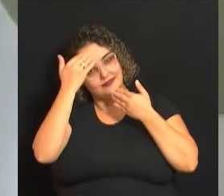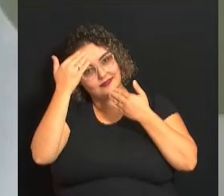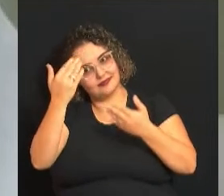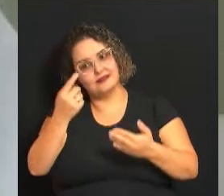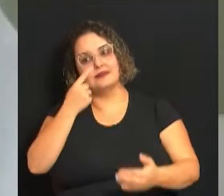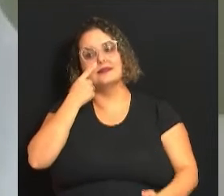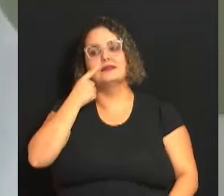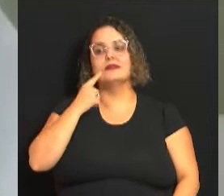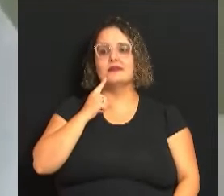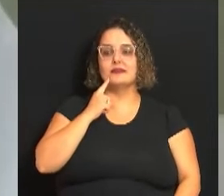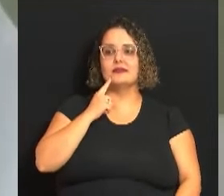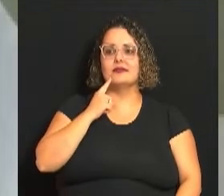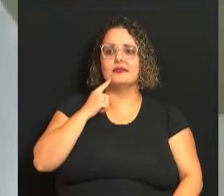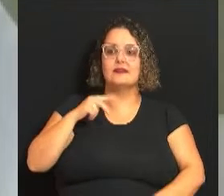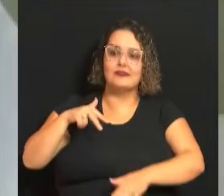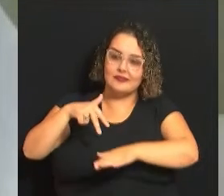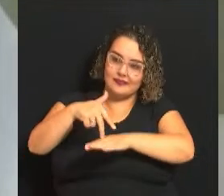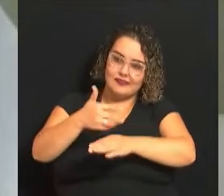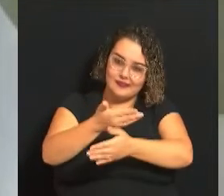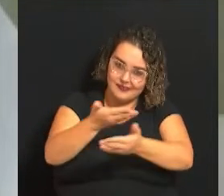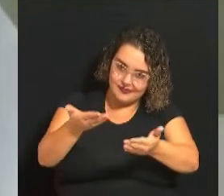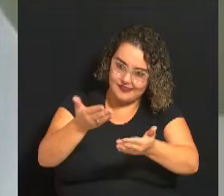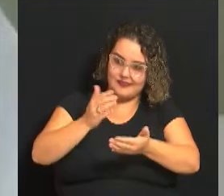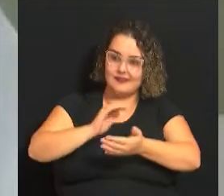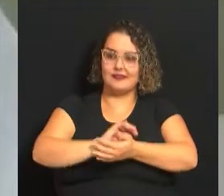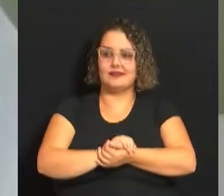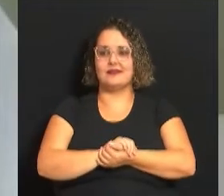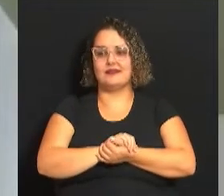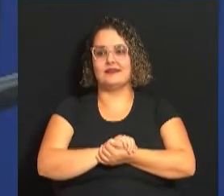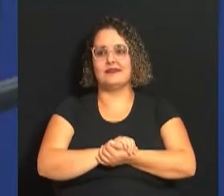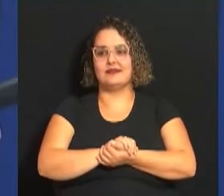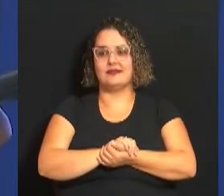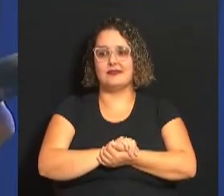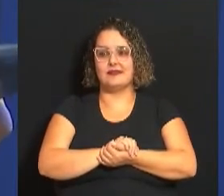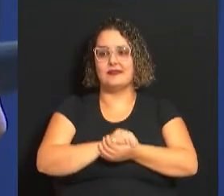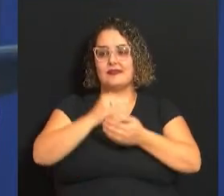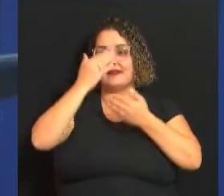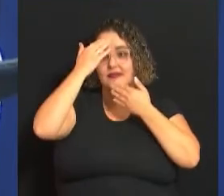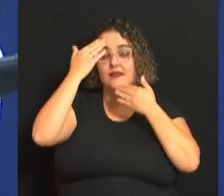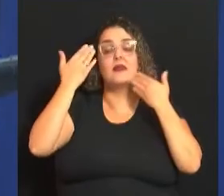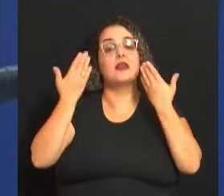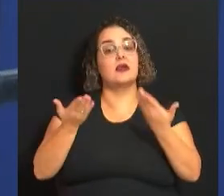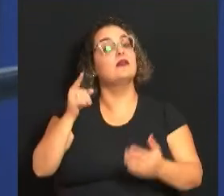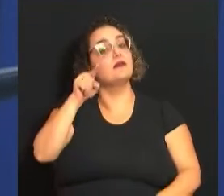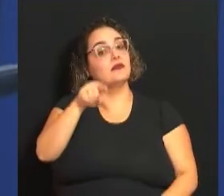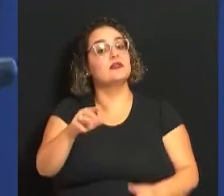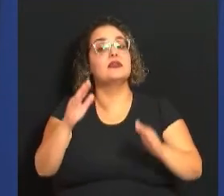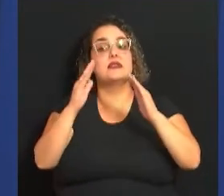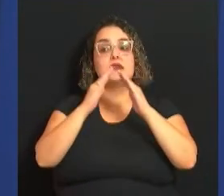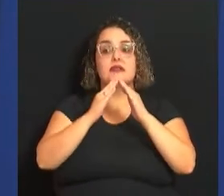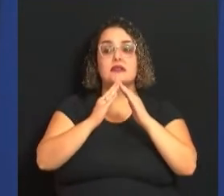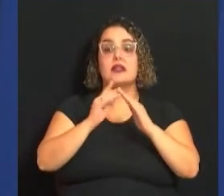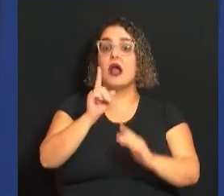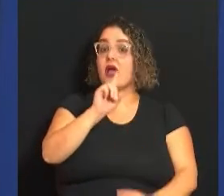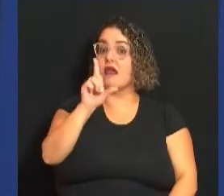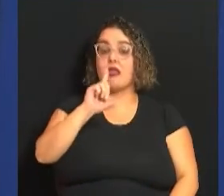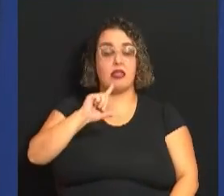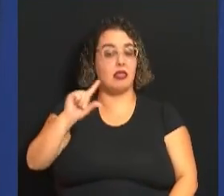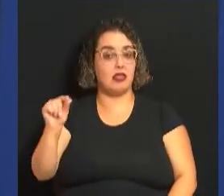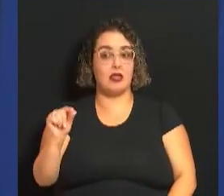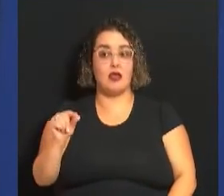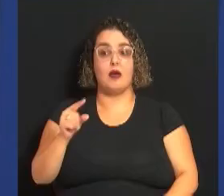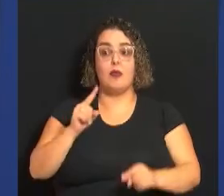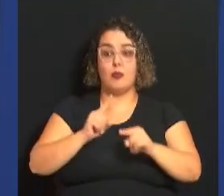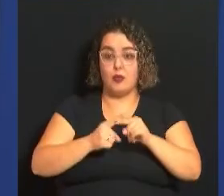Diana. Estou sempre à sua disposição. Então, doutor, mais uma vez obrigada, e você de casa não saia daí, porque o